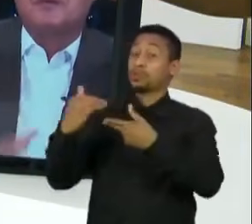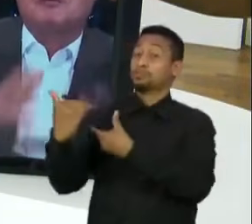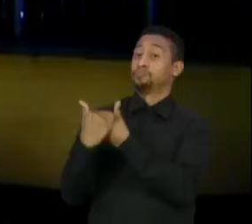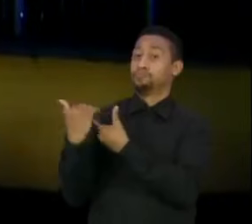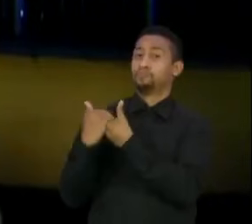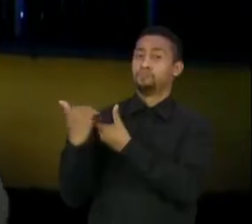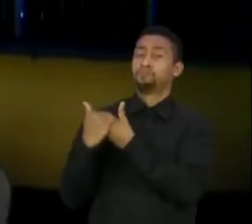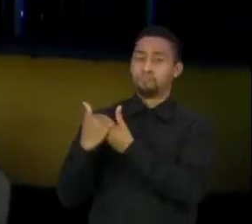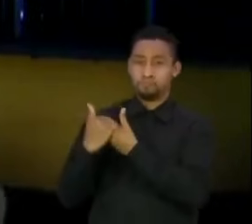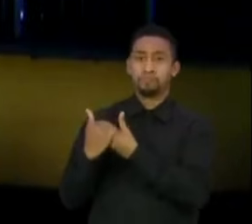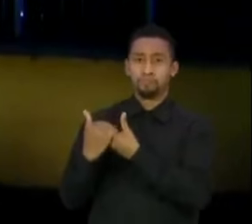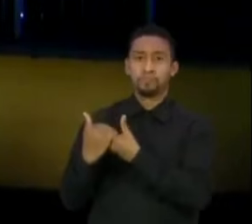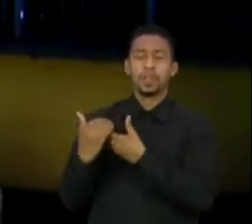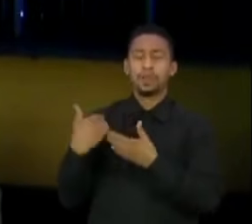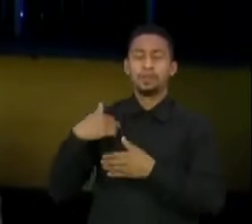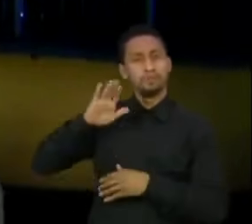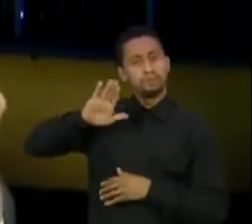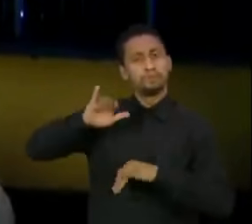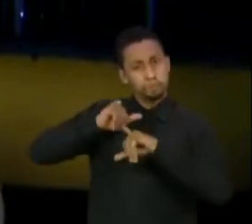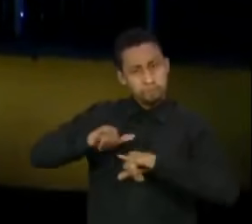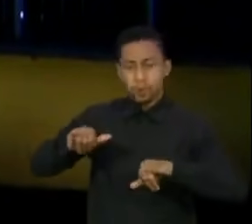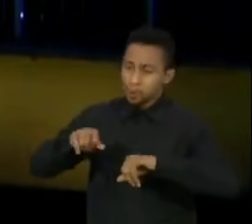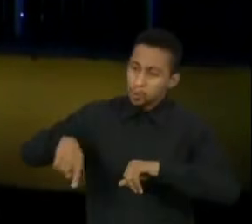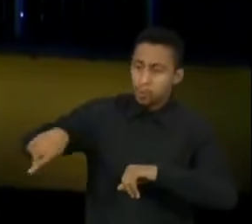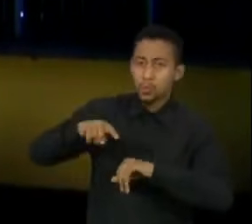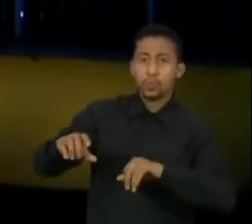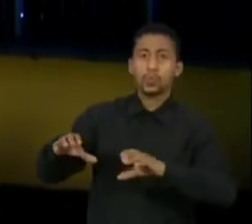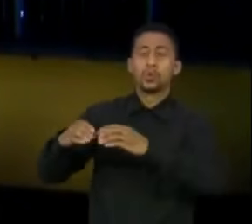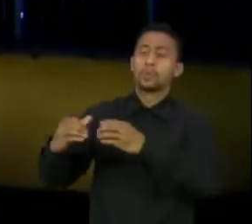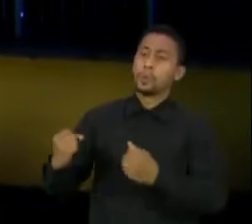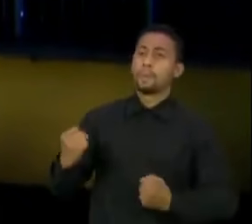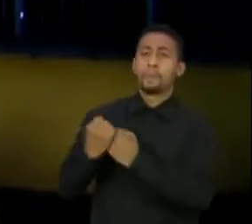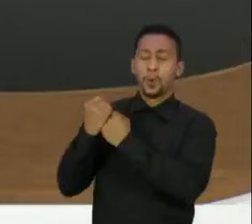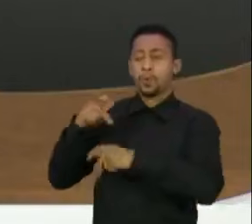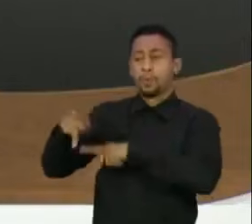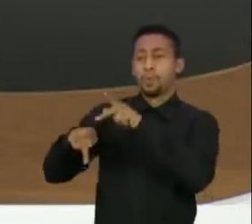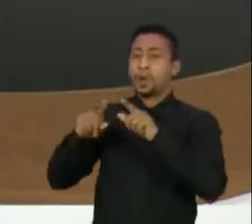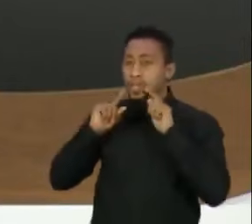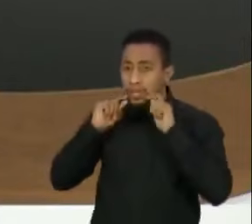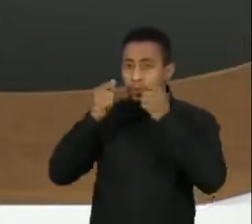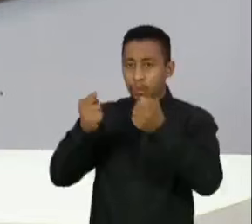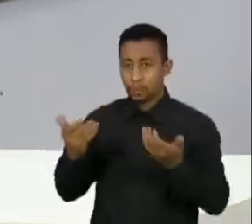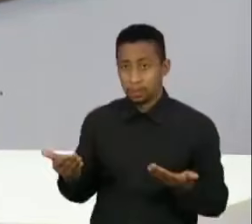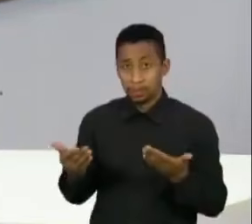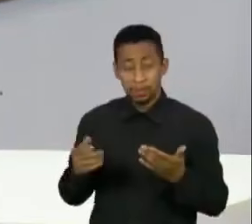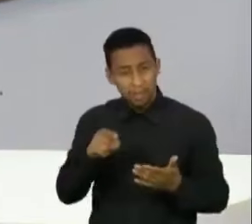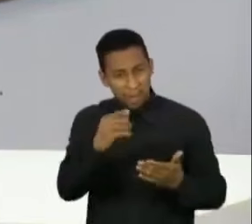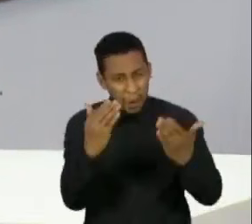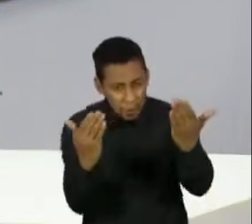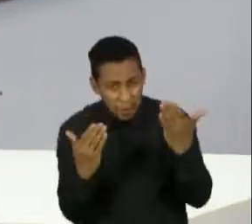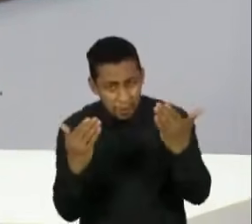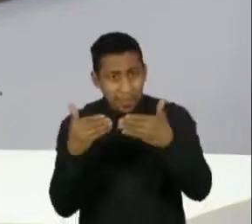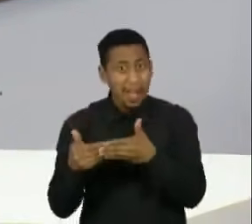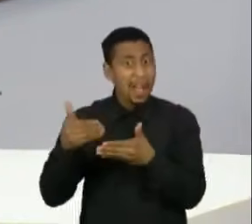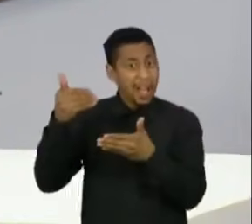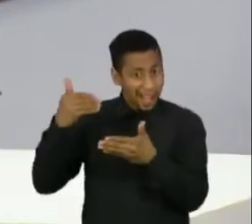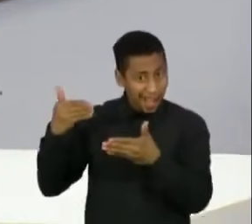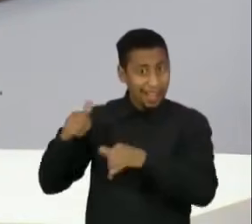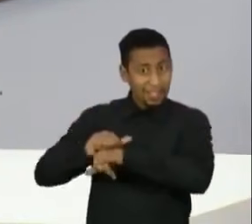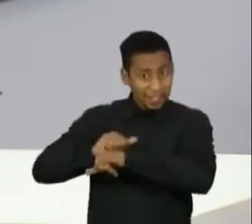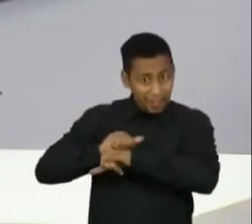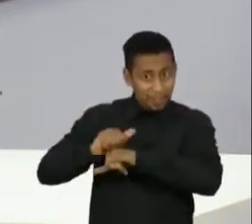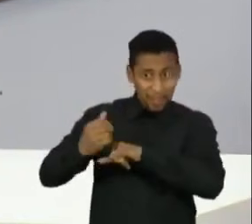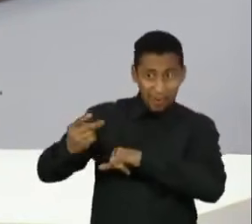sempre contando com o apoio com a participação do Povo de Alagoas dizer que as suspeitas sobre o senhor vem desde antes da